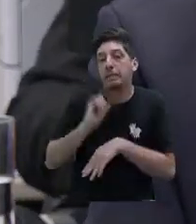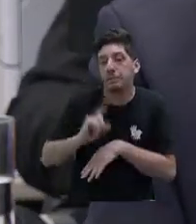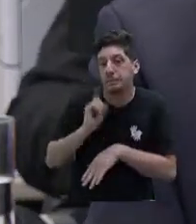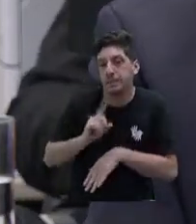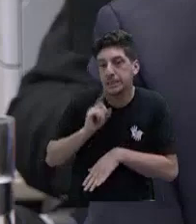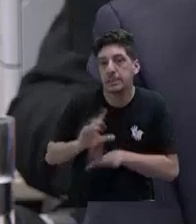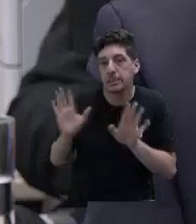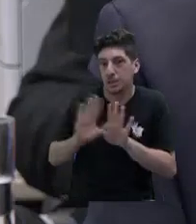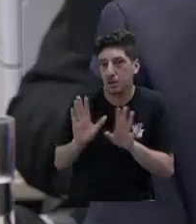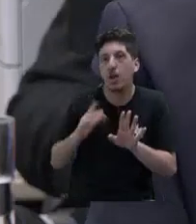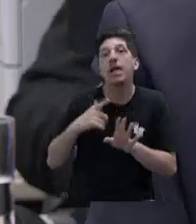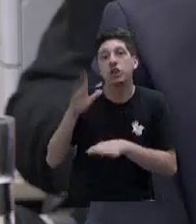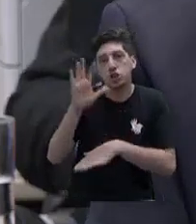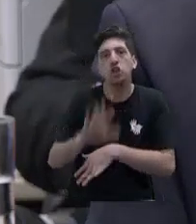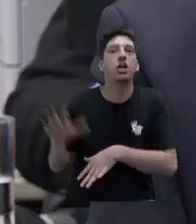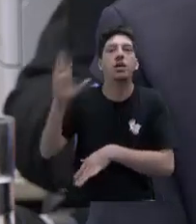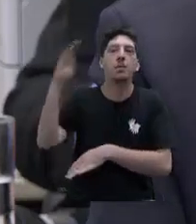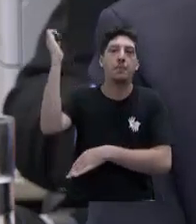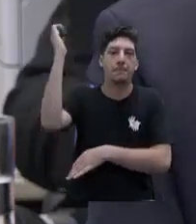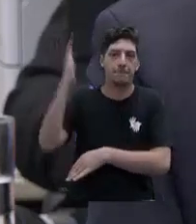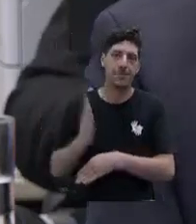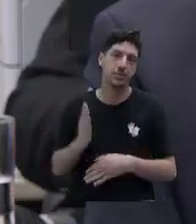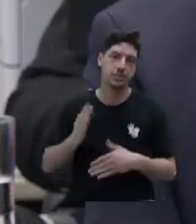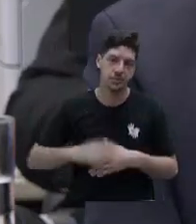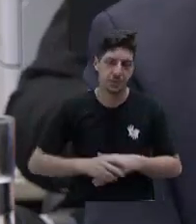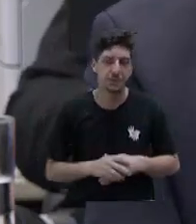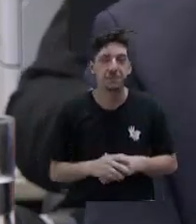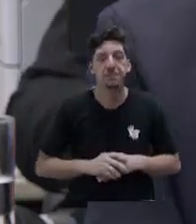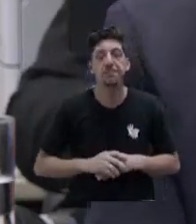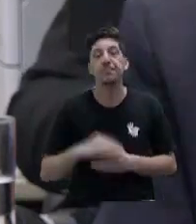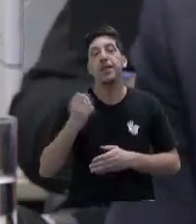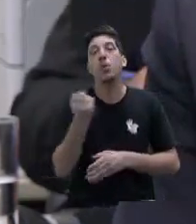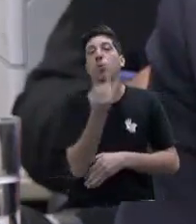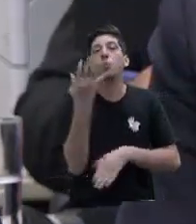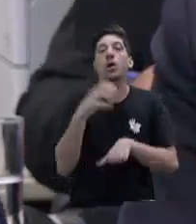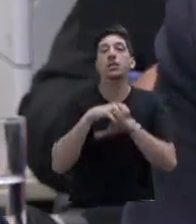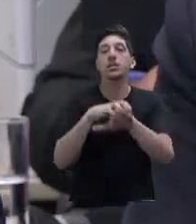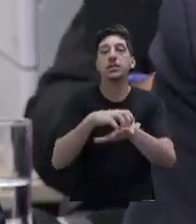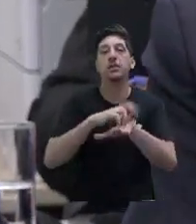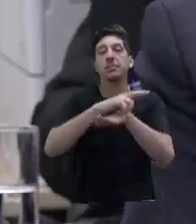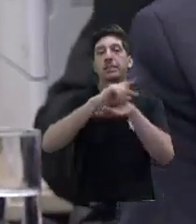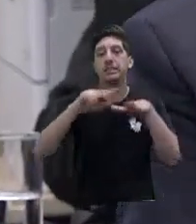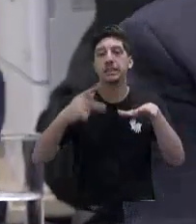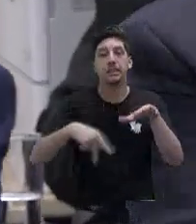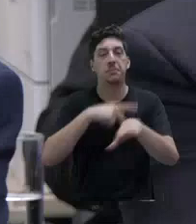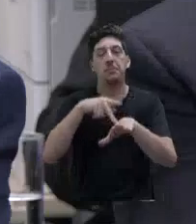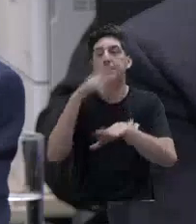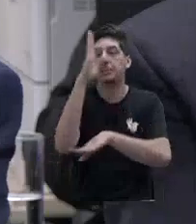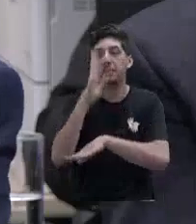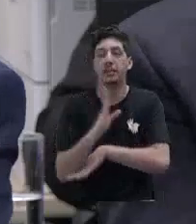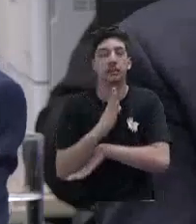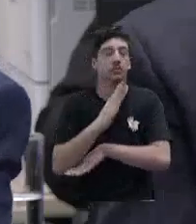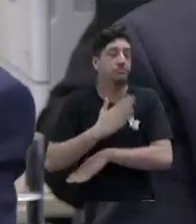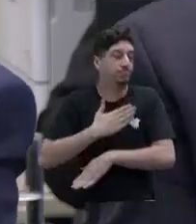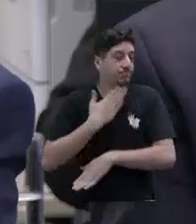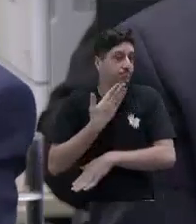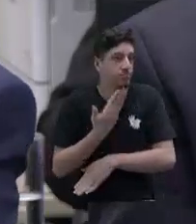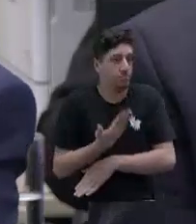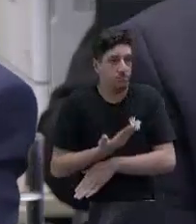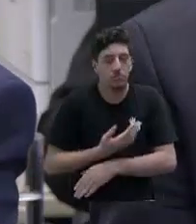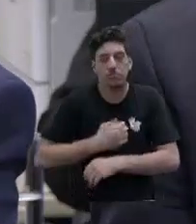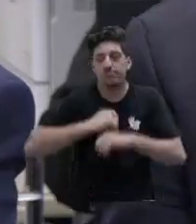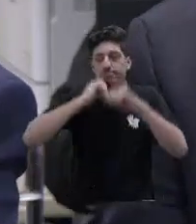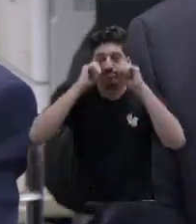para a situação do Brasil. Os números em relação ao turismo no Brasil, eles são assustadores quando a gente compara